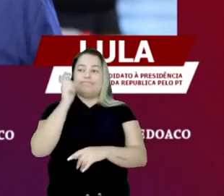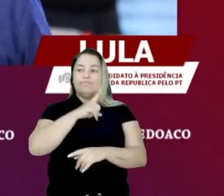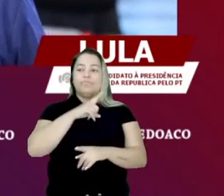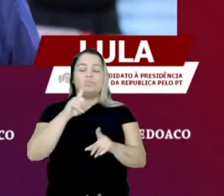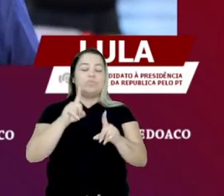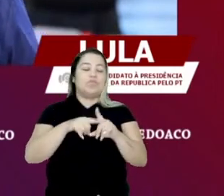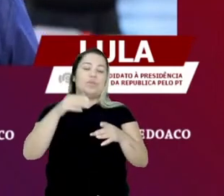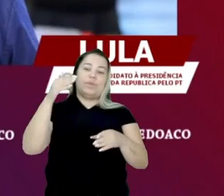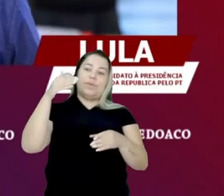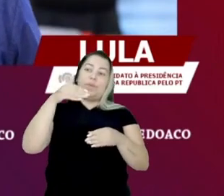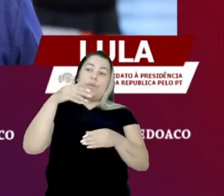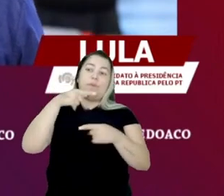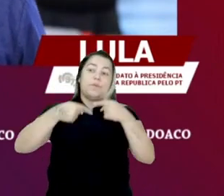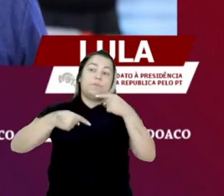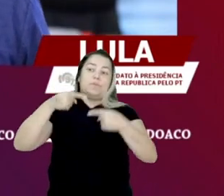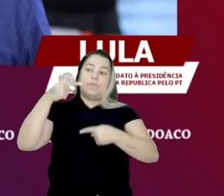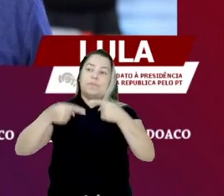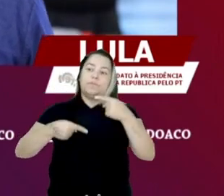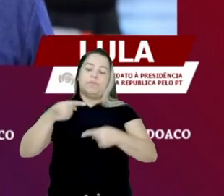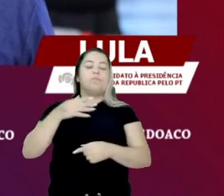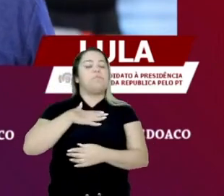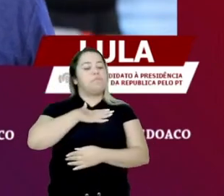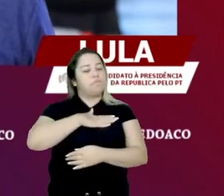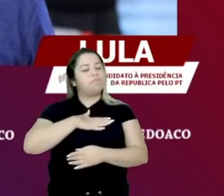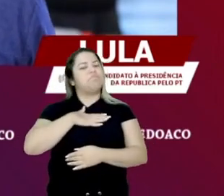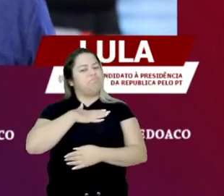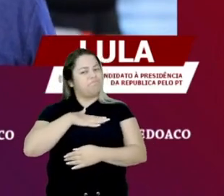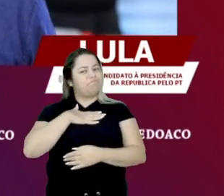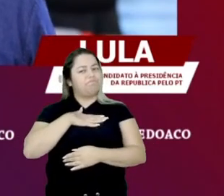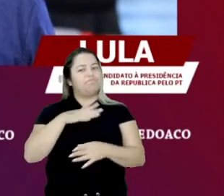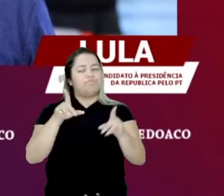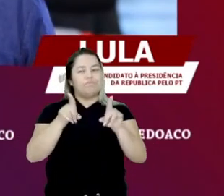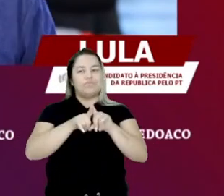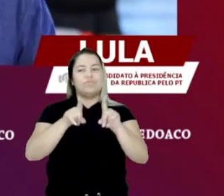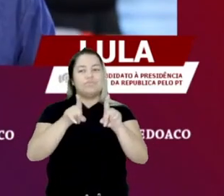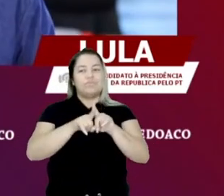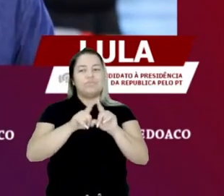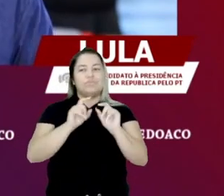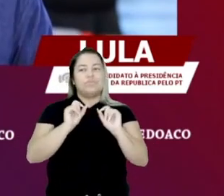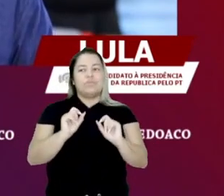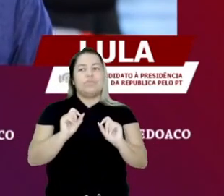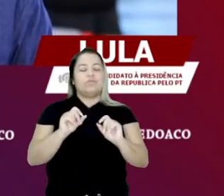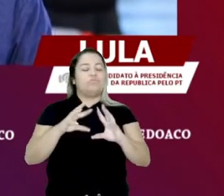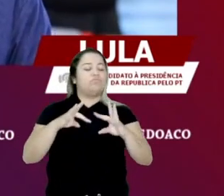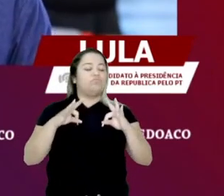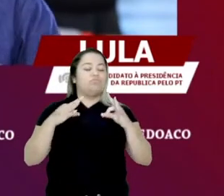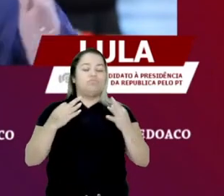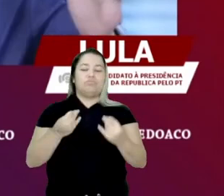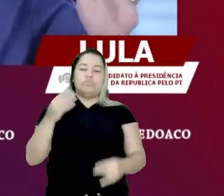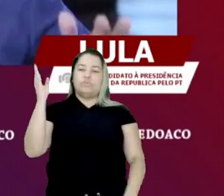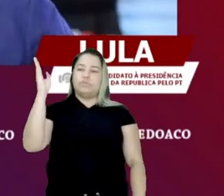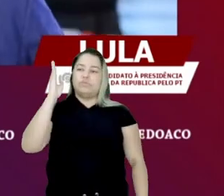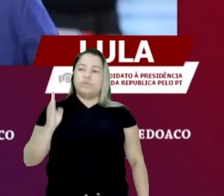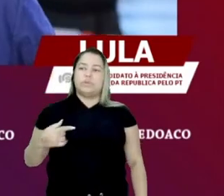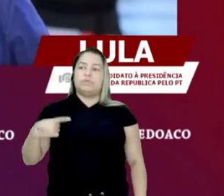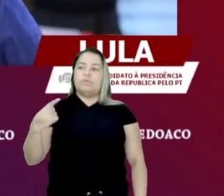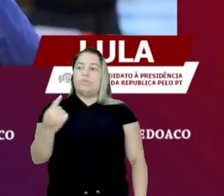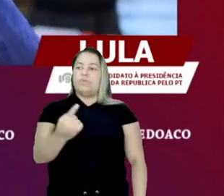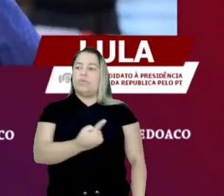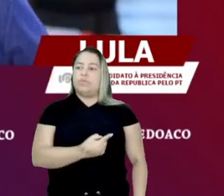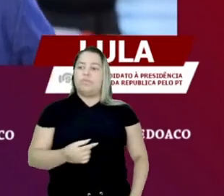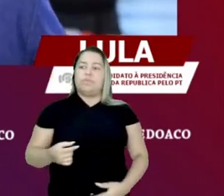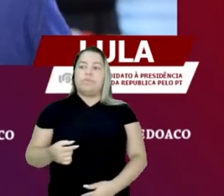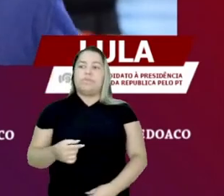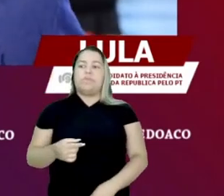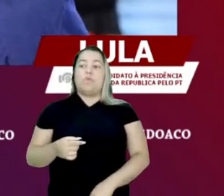ódio estabelecendo parâmetro na política brasileira. Então, eu tenho um carinho pelo Vale do Aço, sabe, um carinho